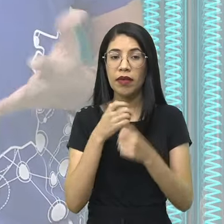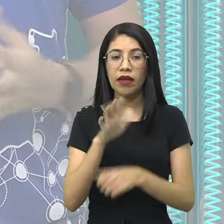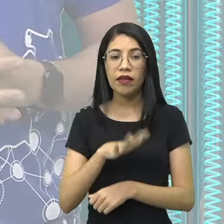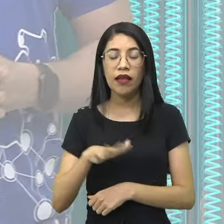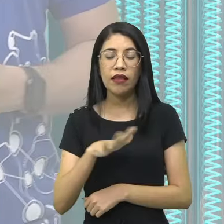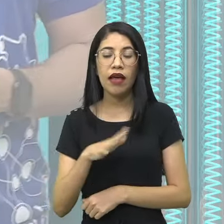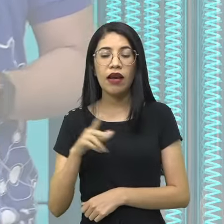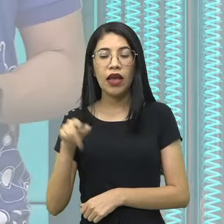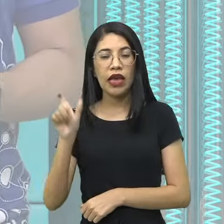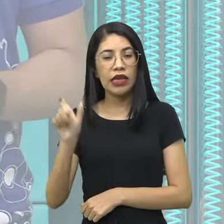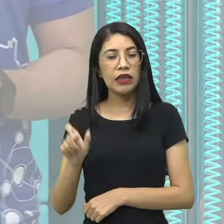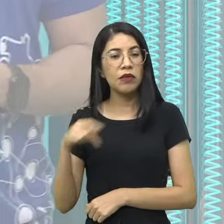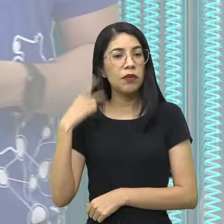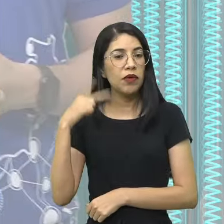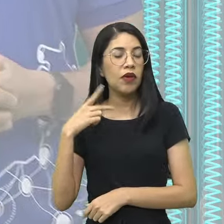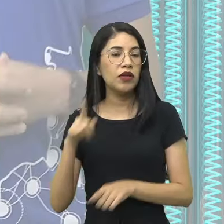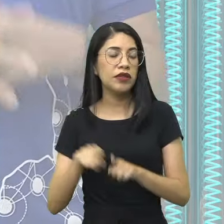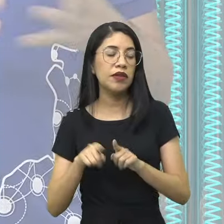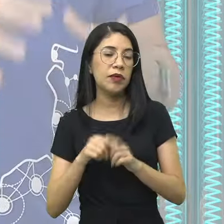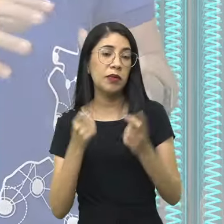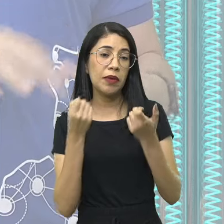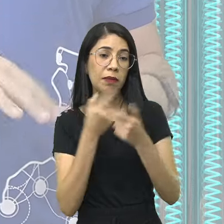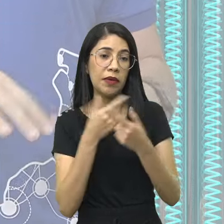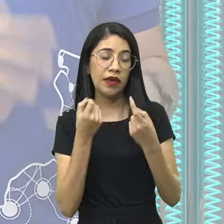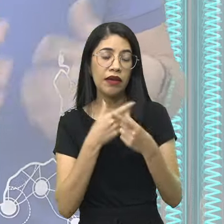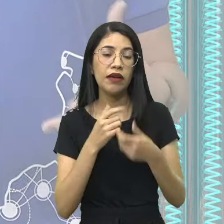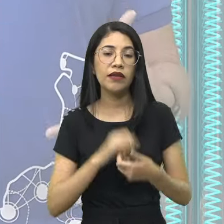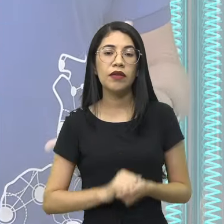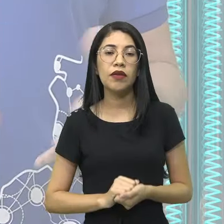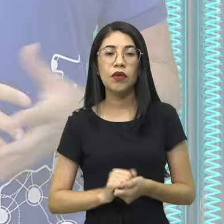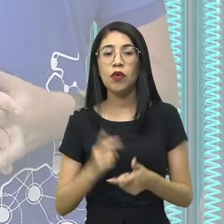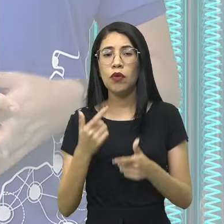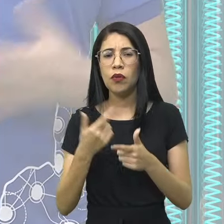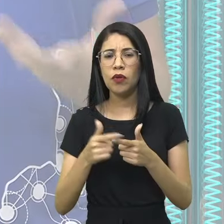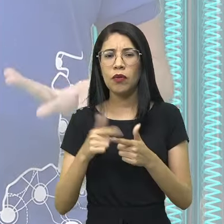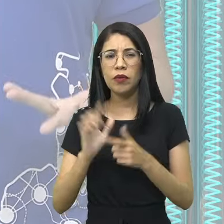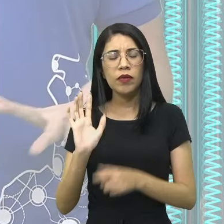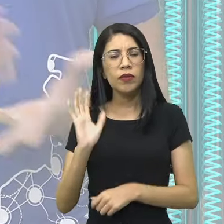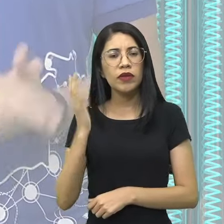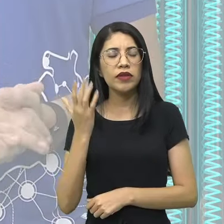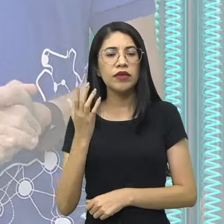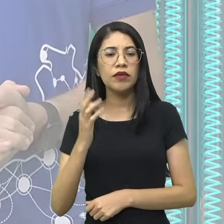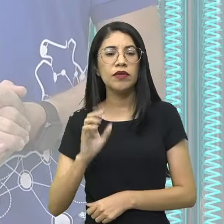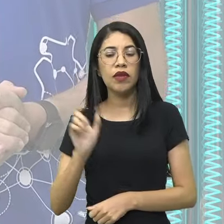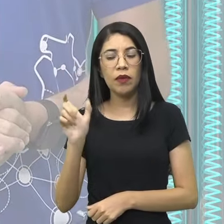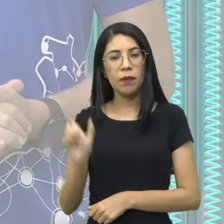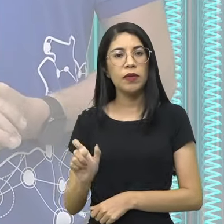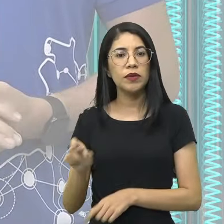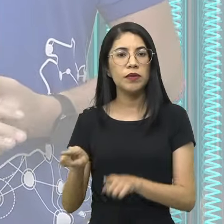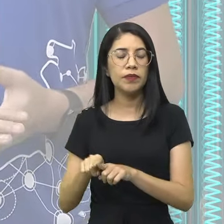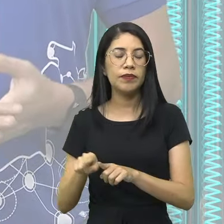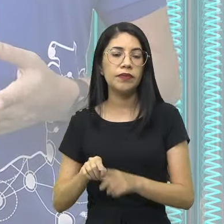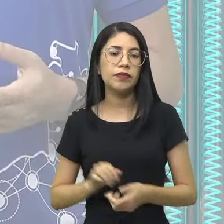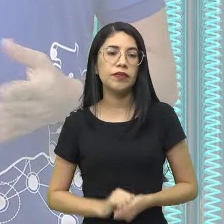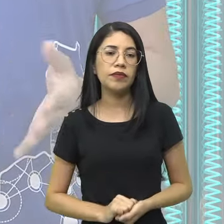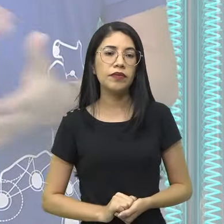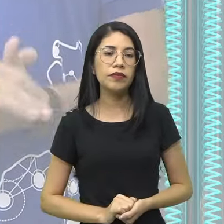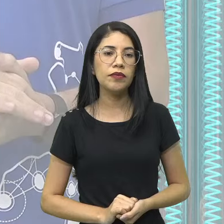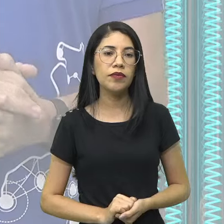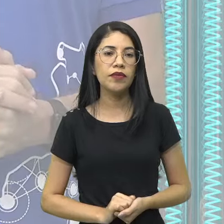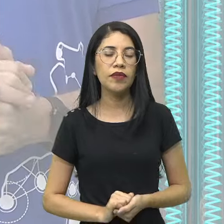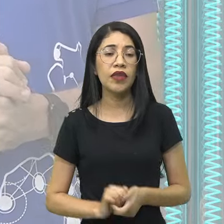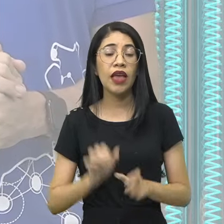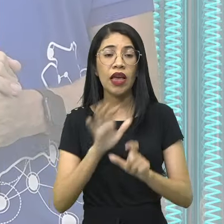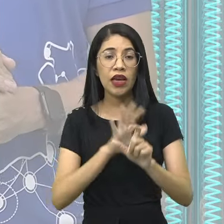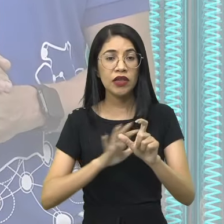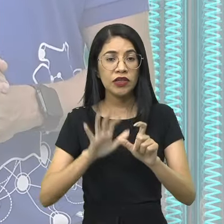esse político ele acaba se tornando uma piada, né? A situação em si, não só o político, né? Se tornando uma piada. Vamos falar sobre charge,